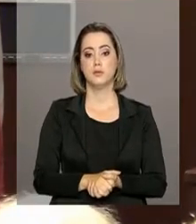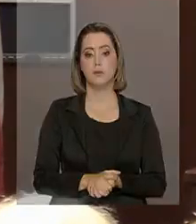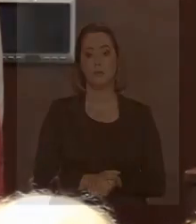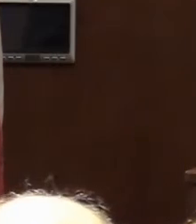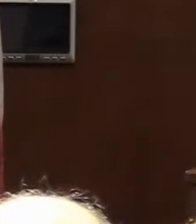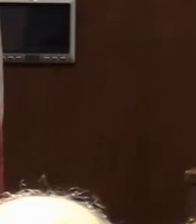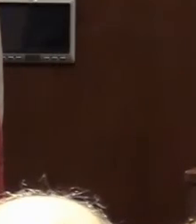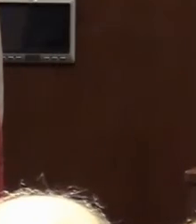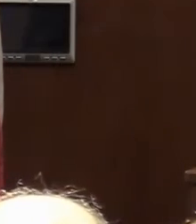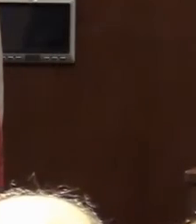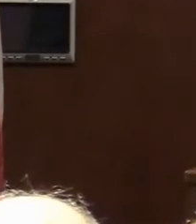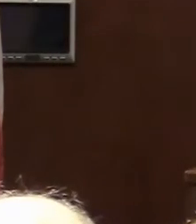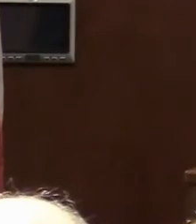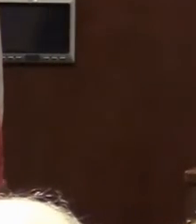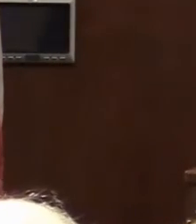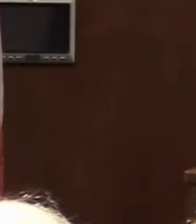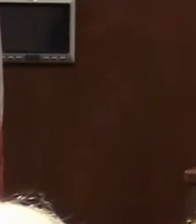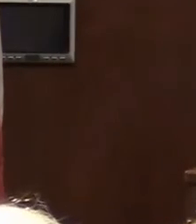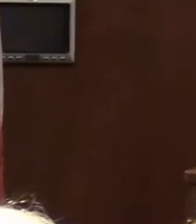nil inveja